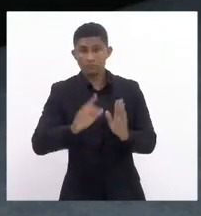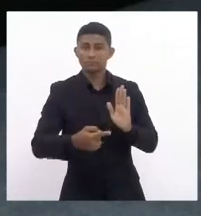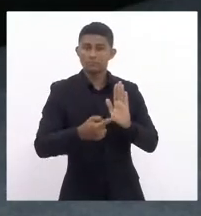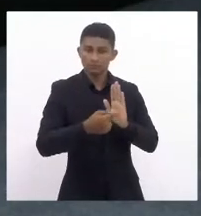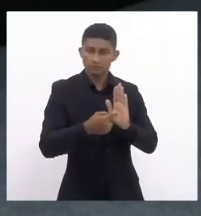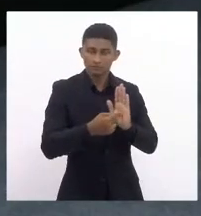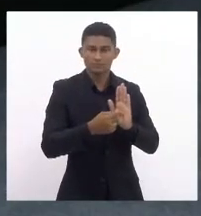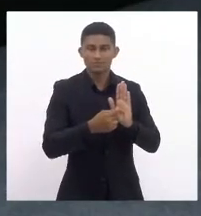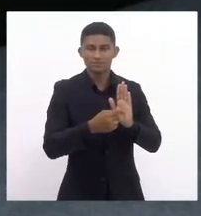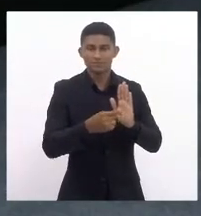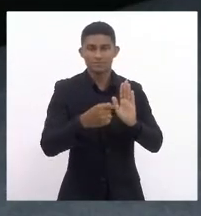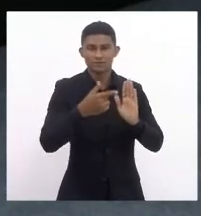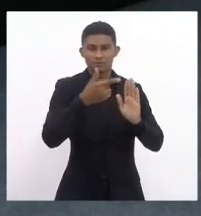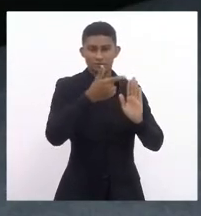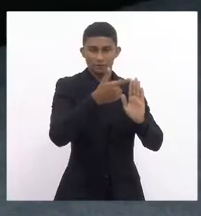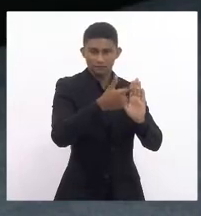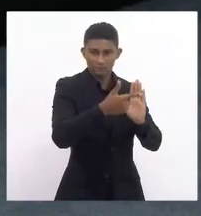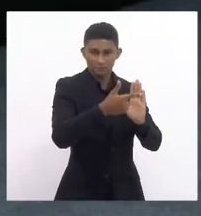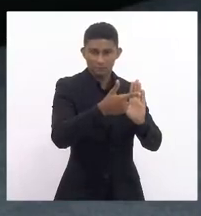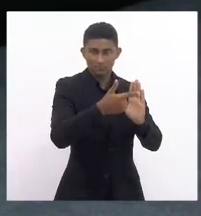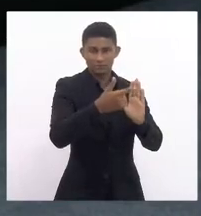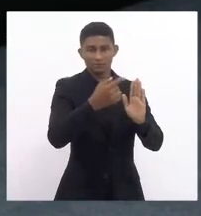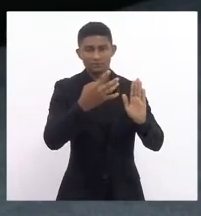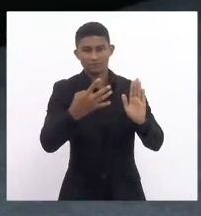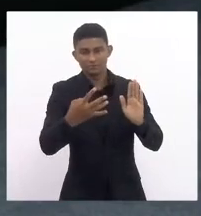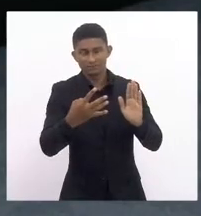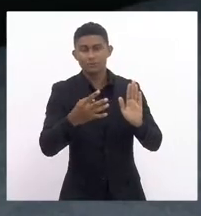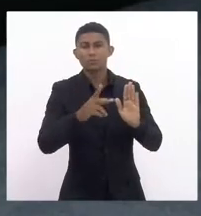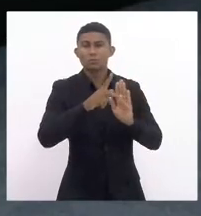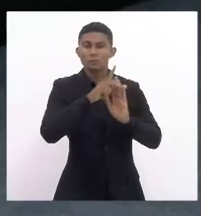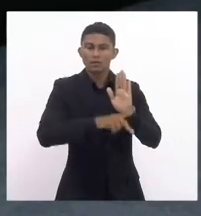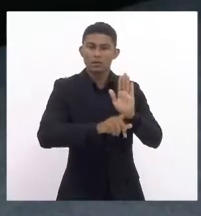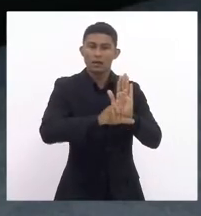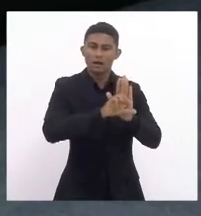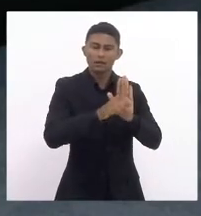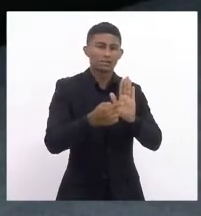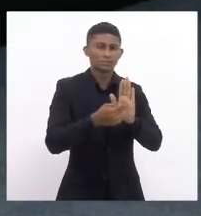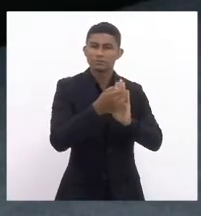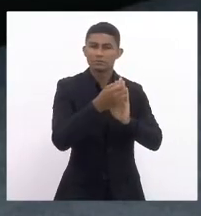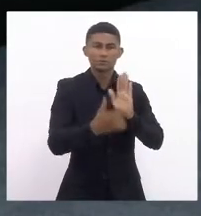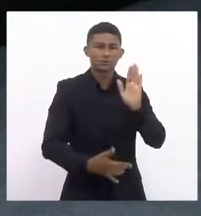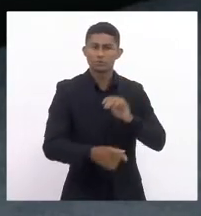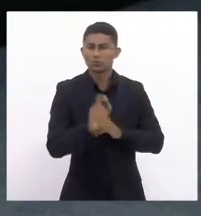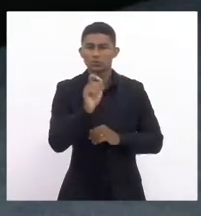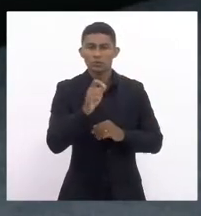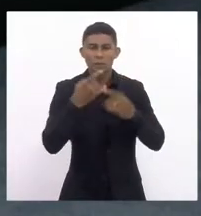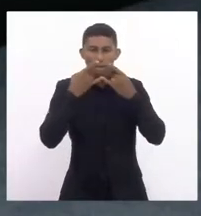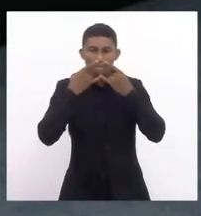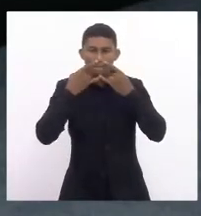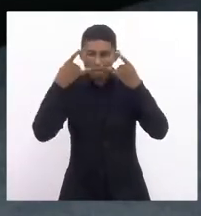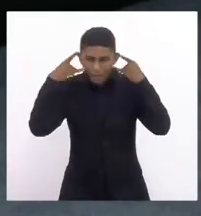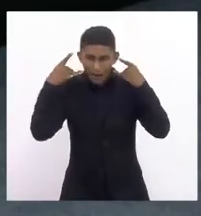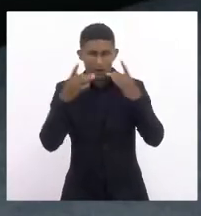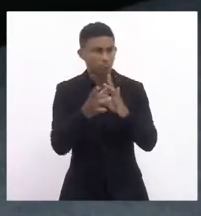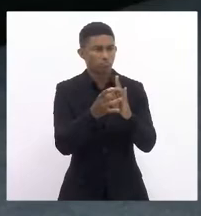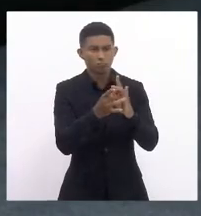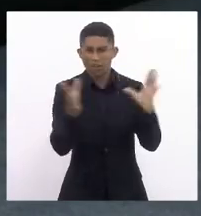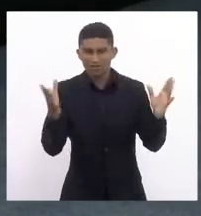do 24º ao projeto de lei que dispõe sobre a liberação do uso de máscara